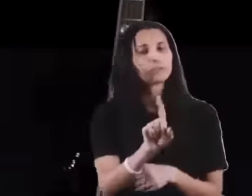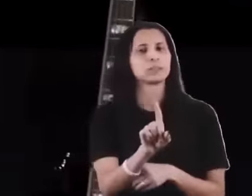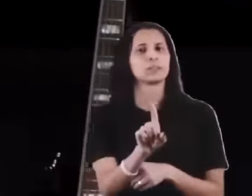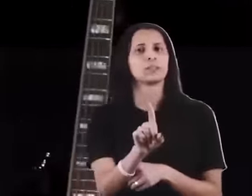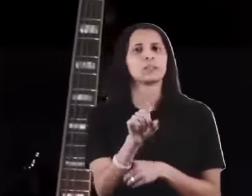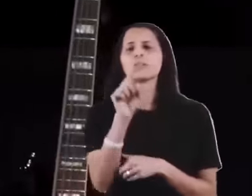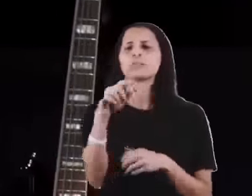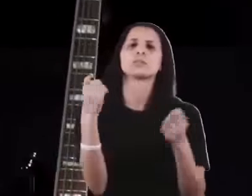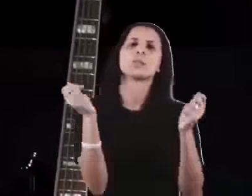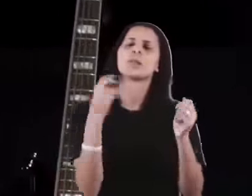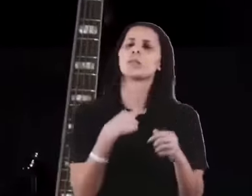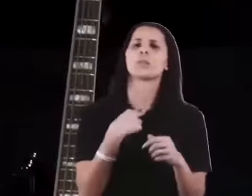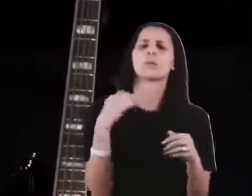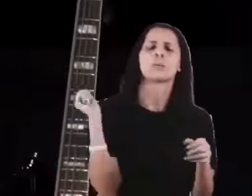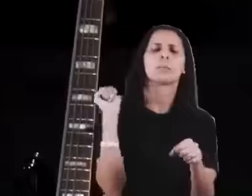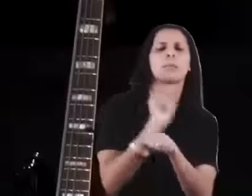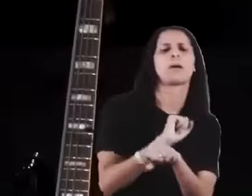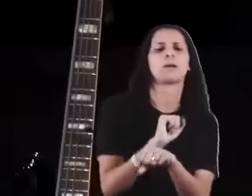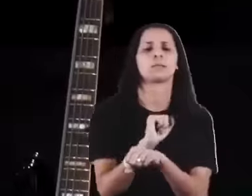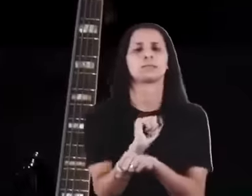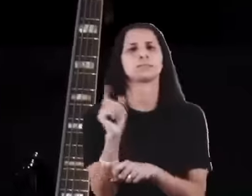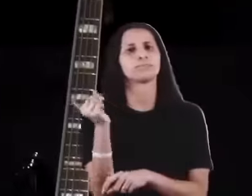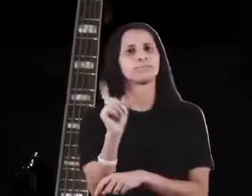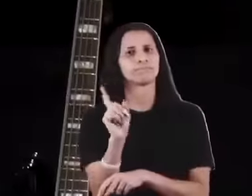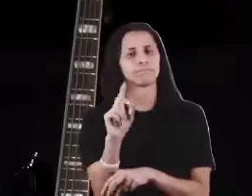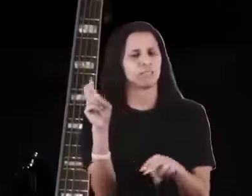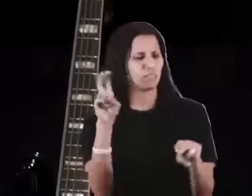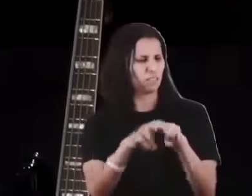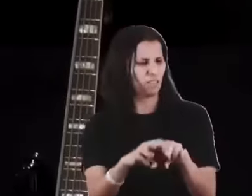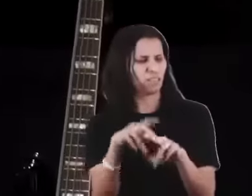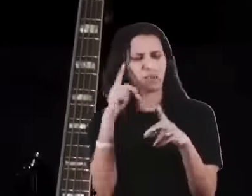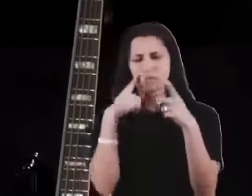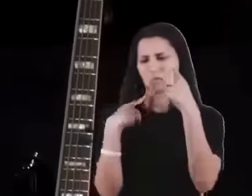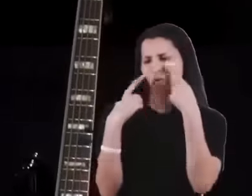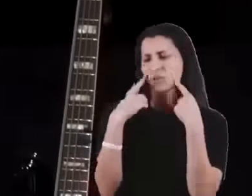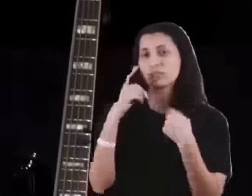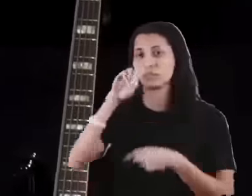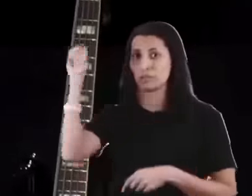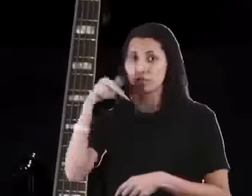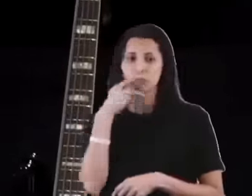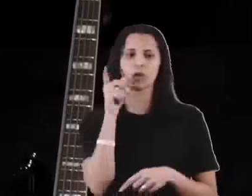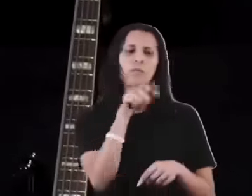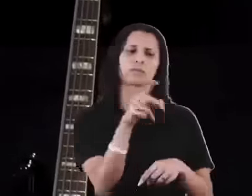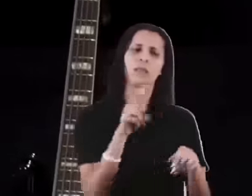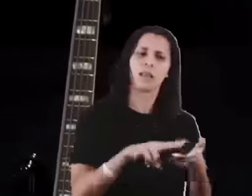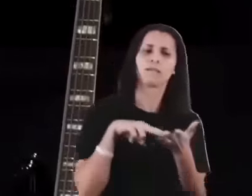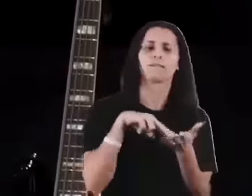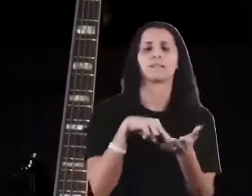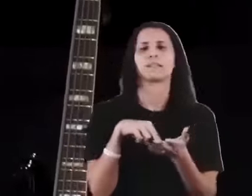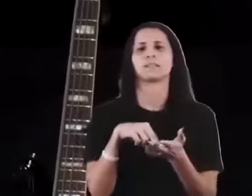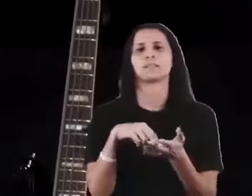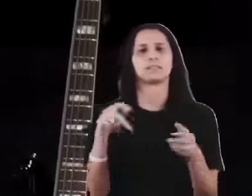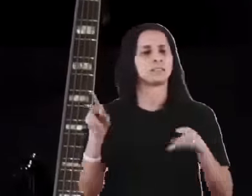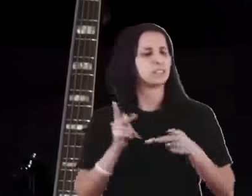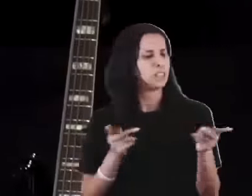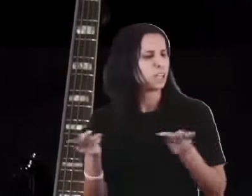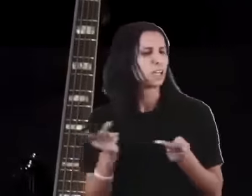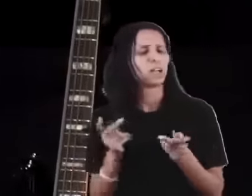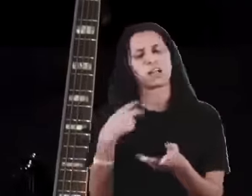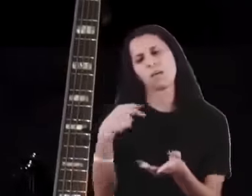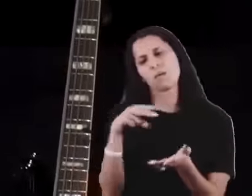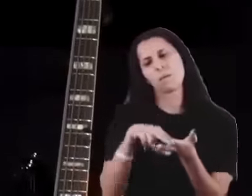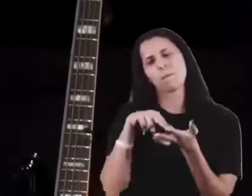gente adianta pagar lá você tá chorando ainda vai quanto ela tô levantada eu tô em